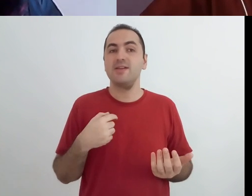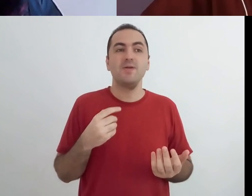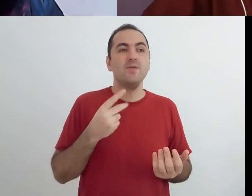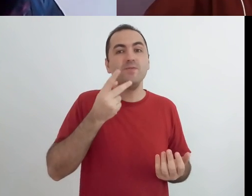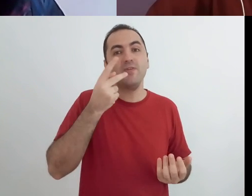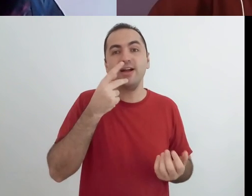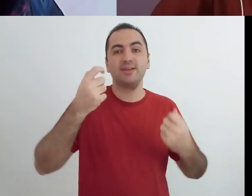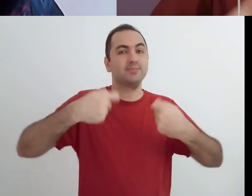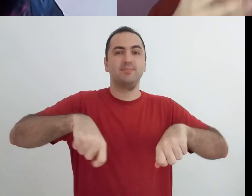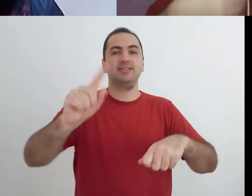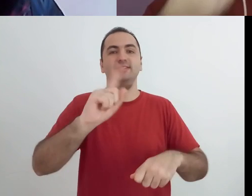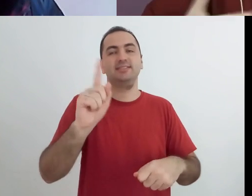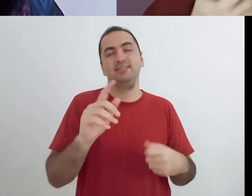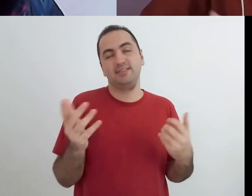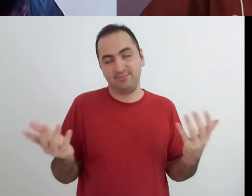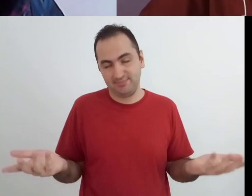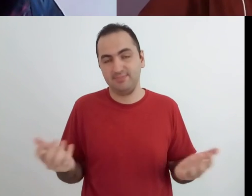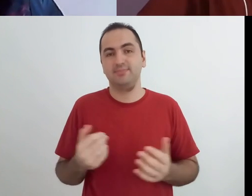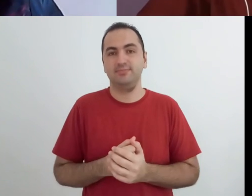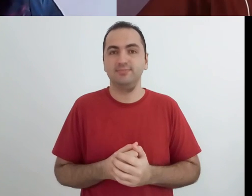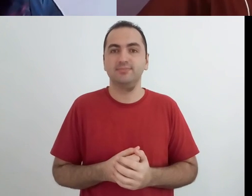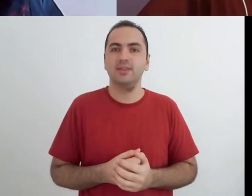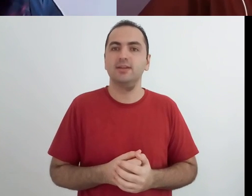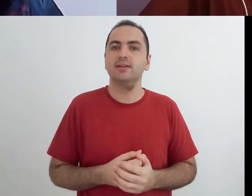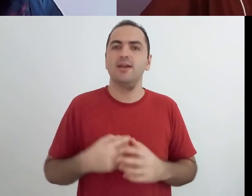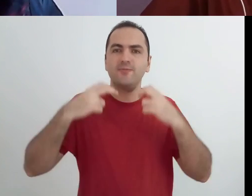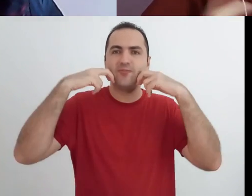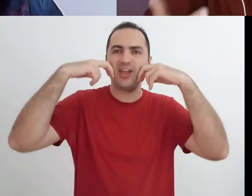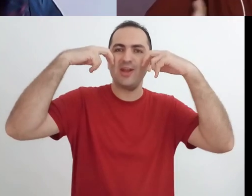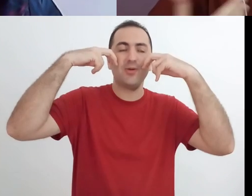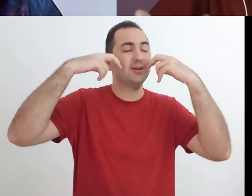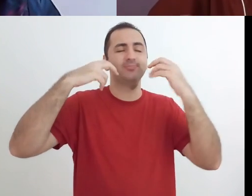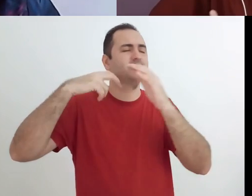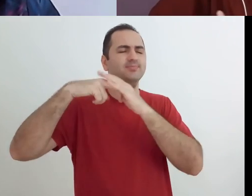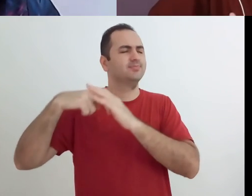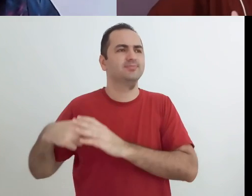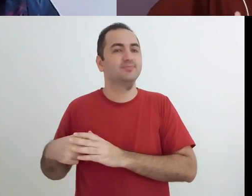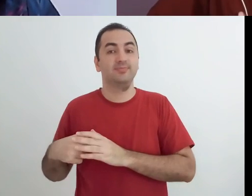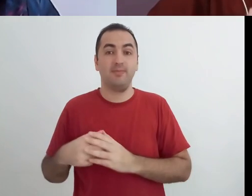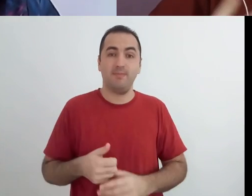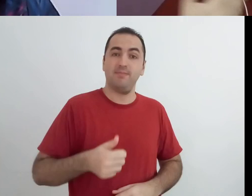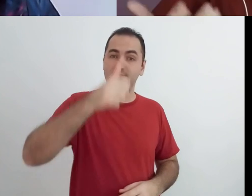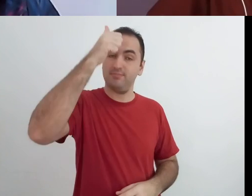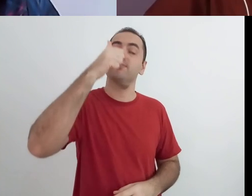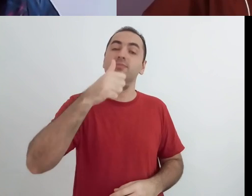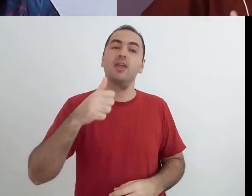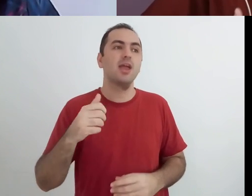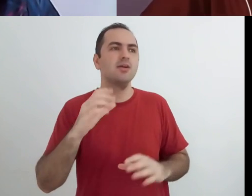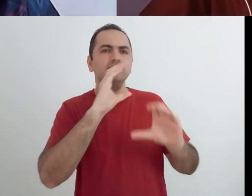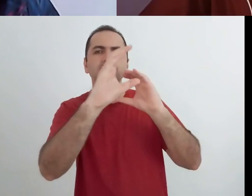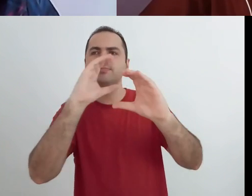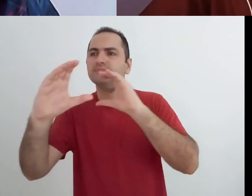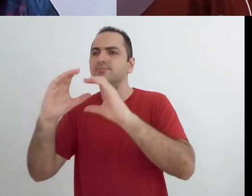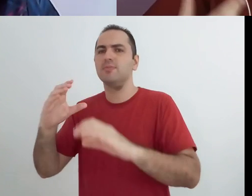Aí acaba a pessoa sendo mais, se soltando mais, né? Deixa de ser tímida, assim, tanto tímida, né? Consegue se comunicar melhor. Até